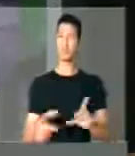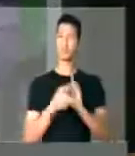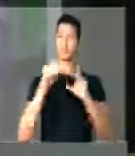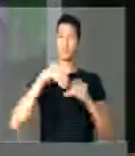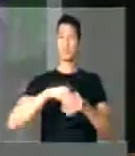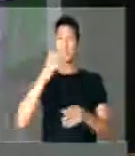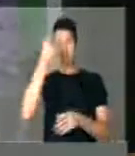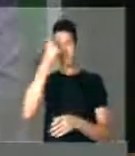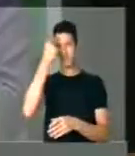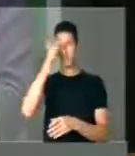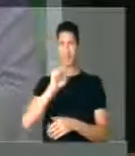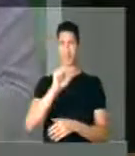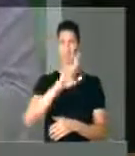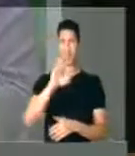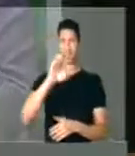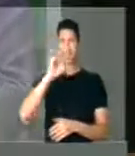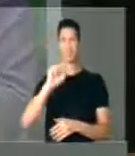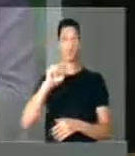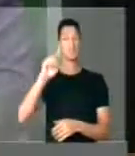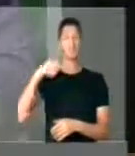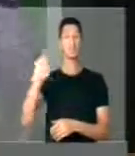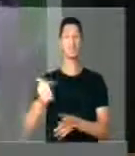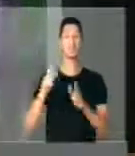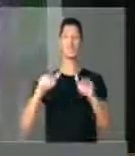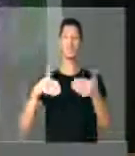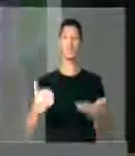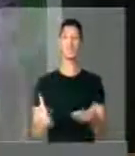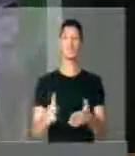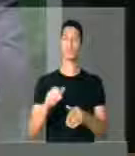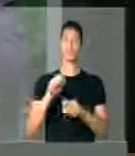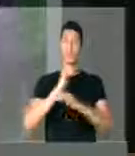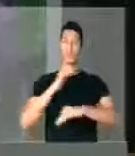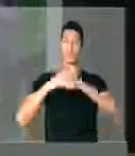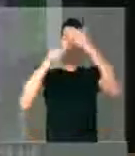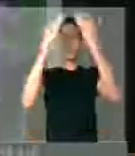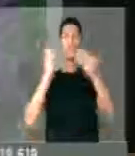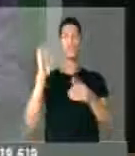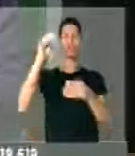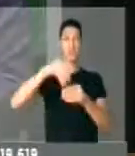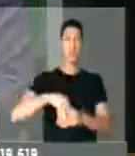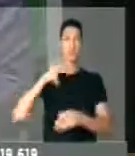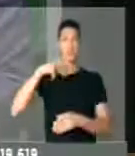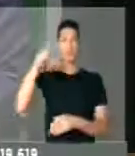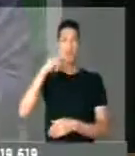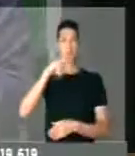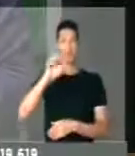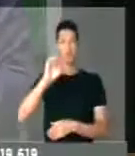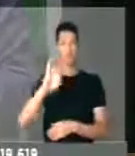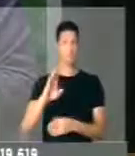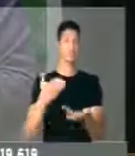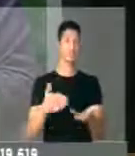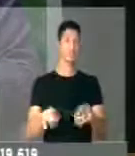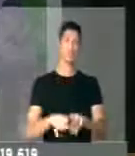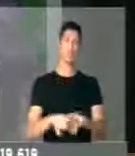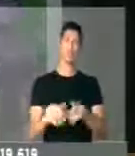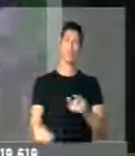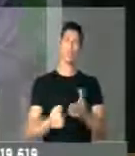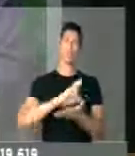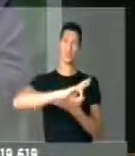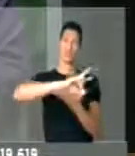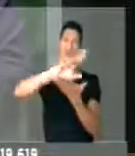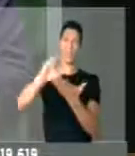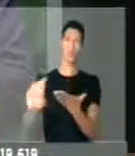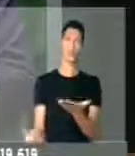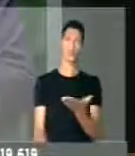no pensamento de Arraes, depois, quando ele os desenvolve dentro do Partido Socialista e em